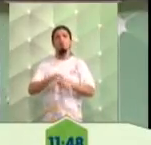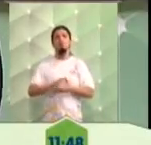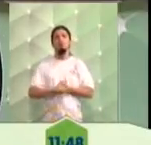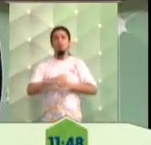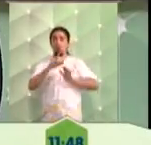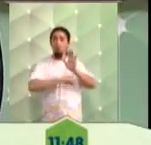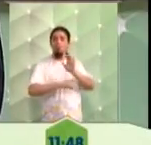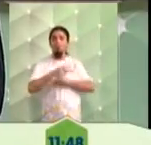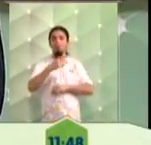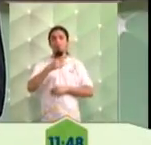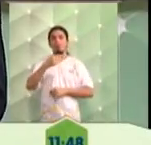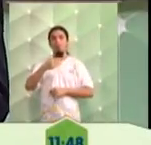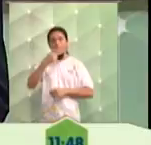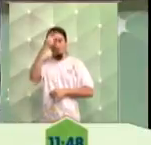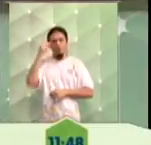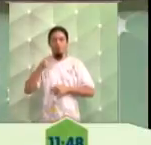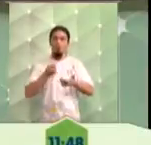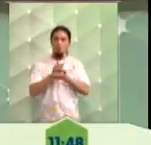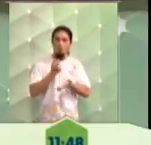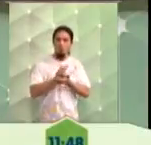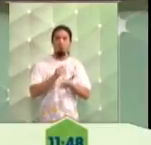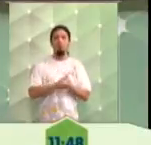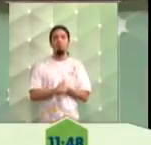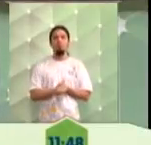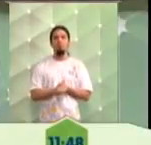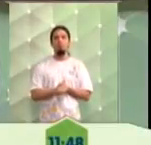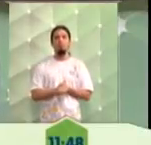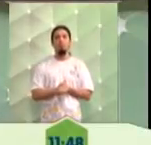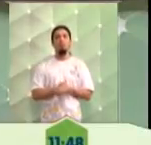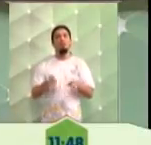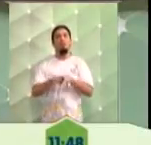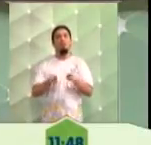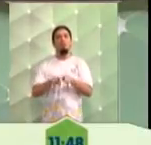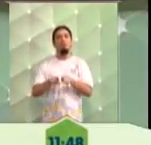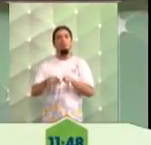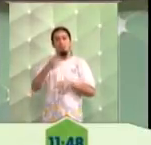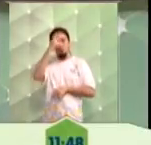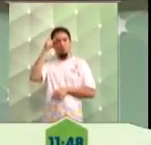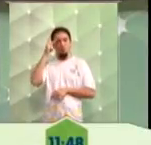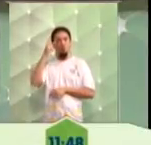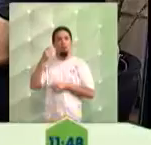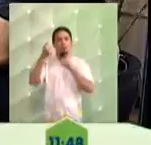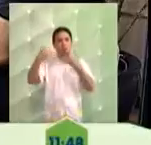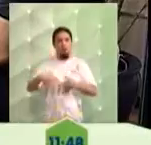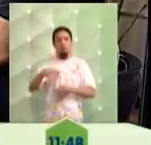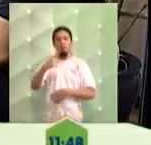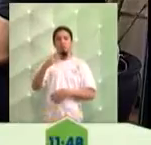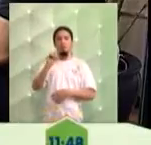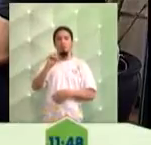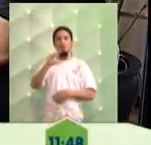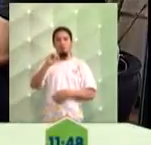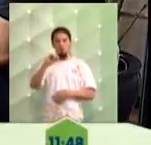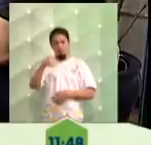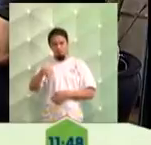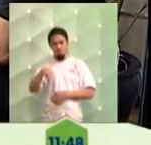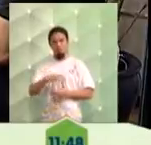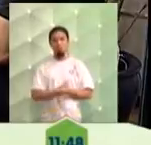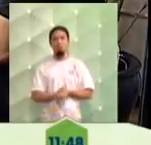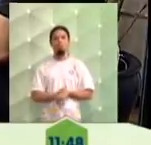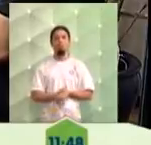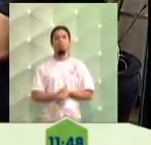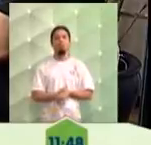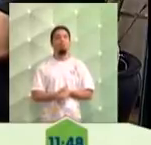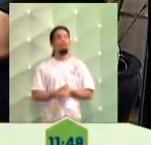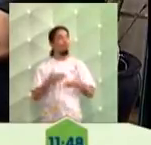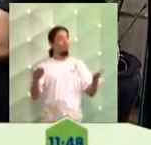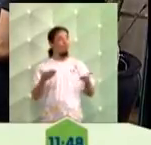afixação desse selo nas lojas vai ser o PROCON, PROCON do Estado do Amazonas. Ok, vamos lá. A Luana Lima já está aqui, já para fazer o